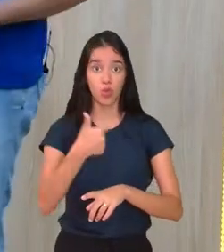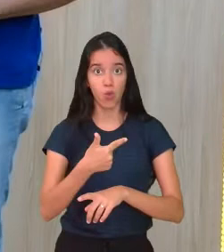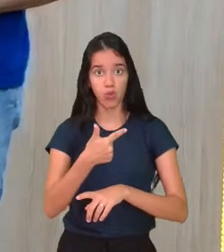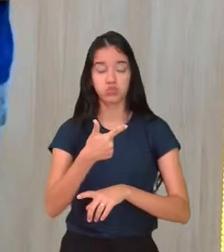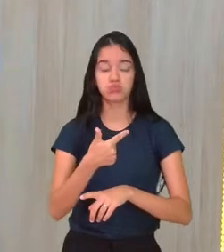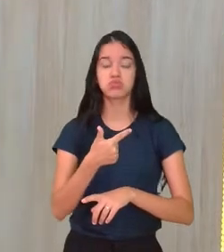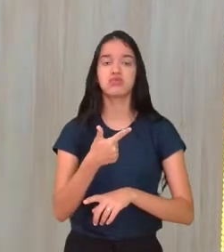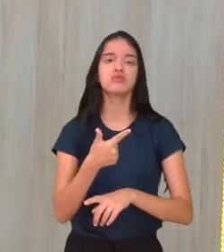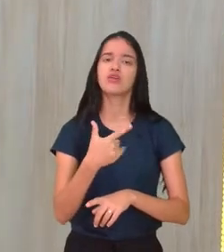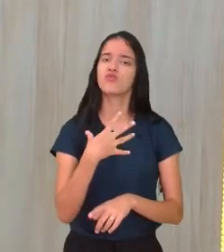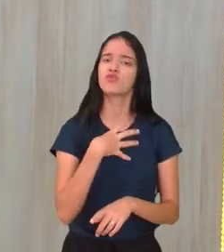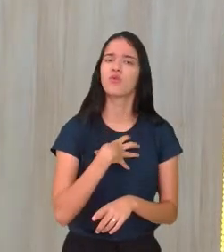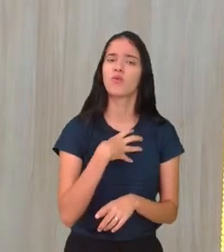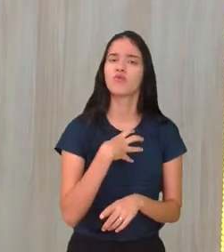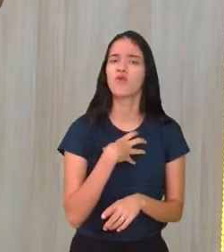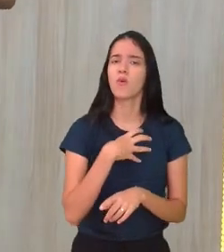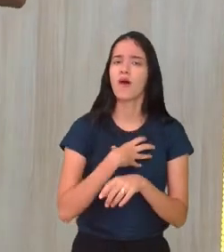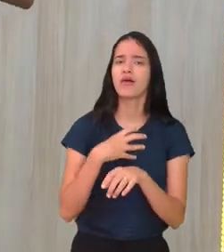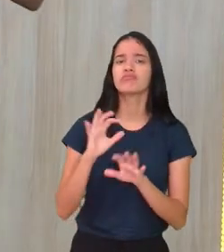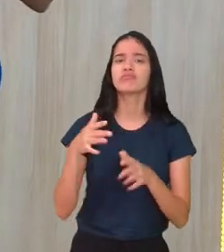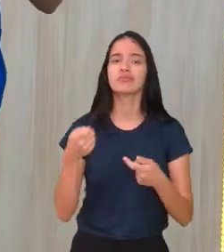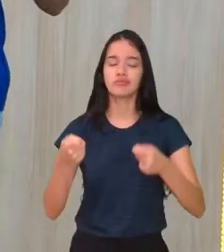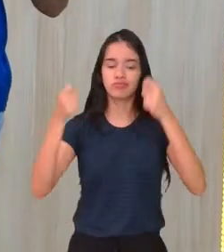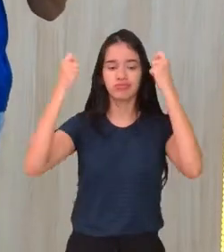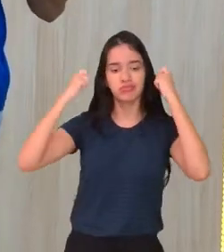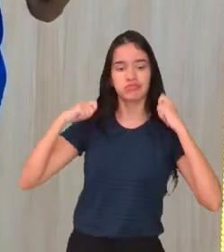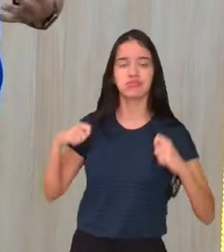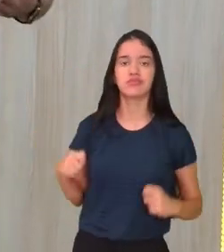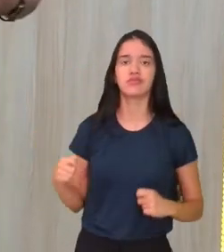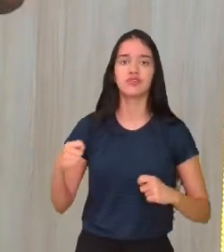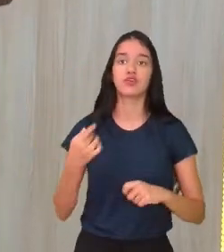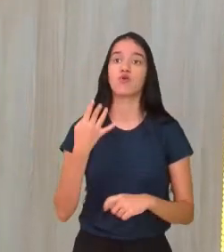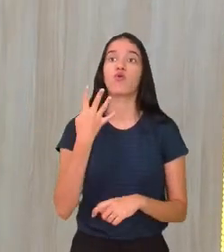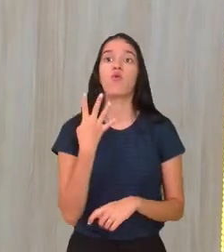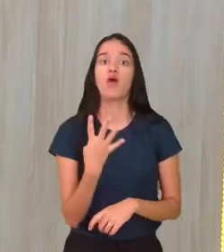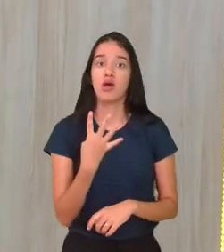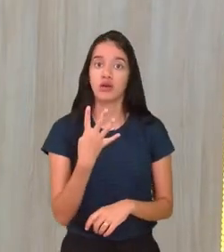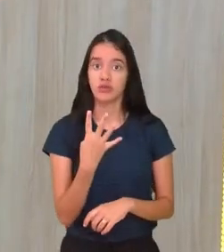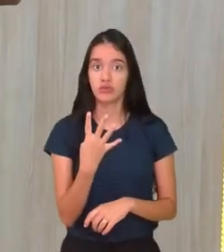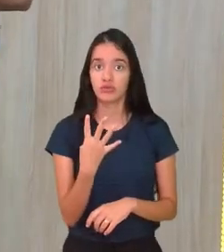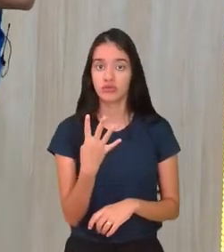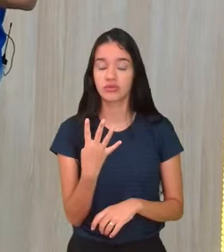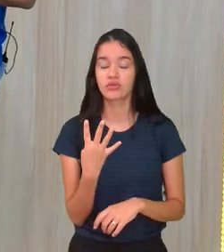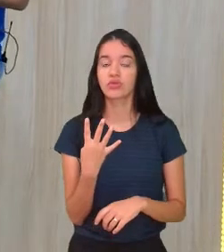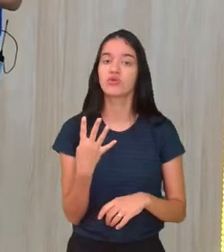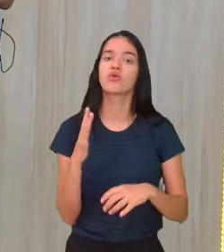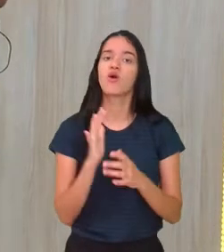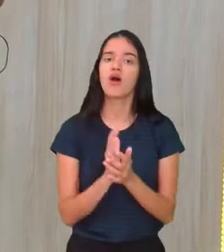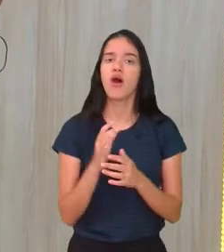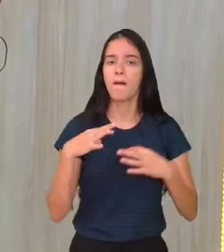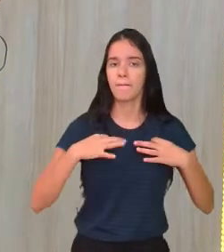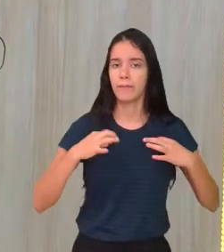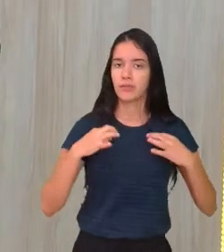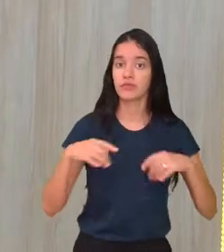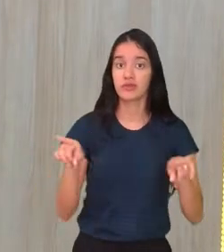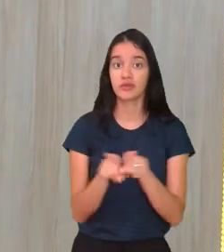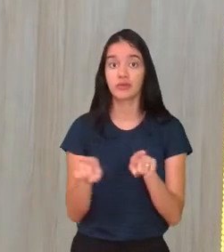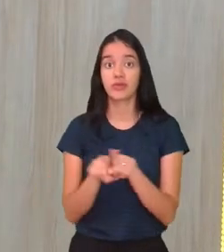de se vestir com as 4 blusas e com as 3 calças,